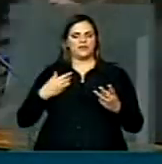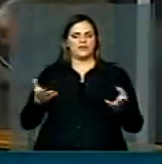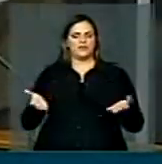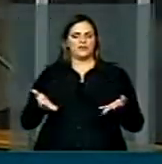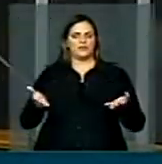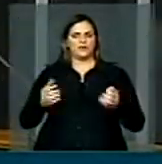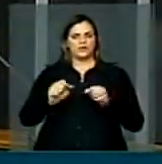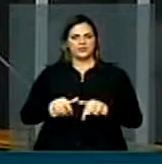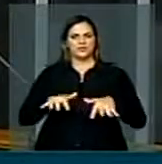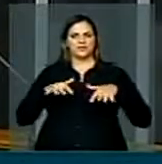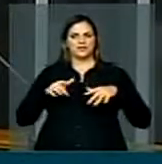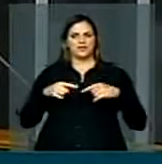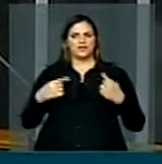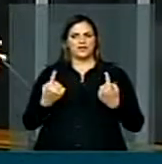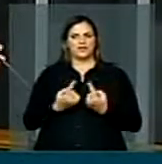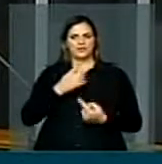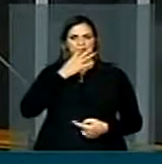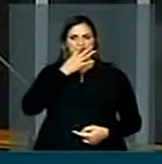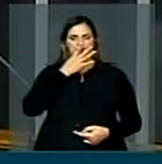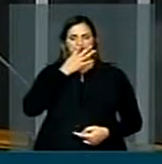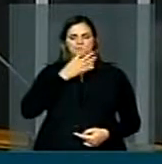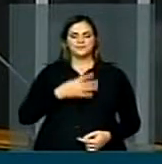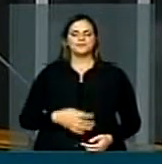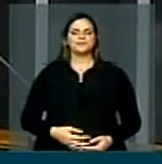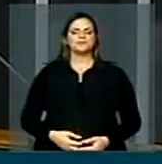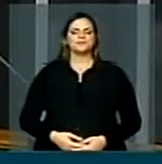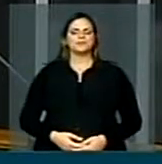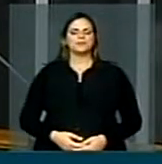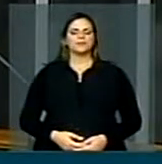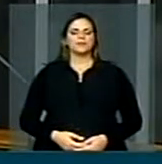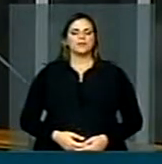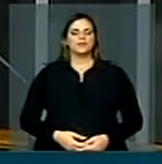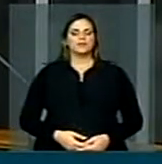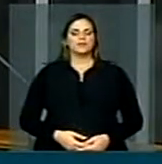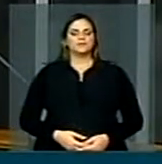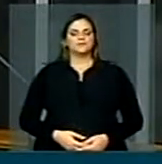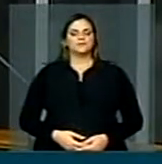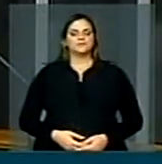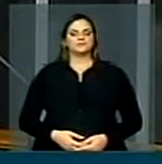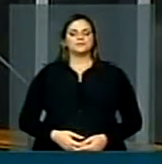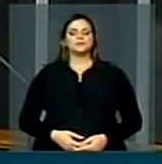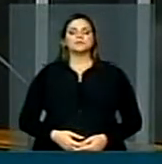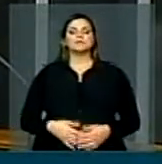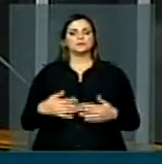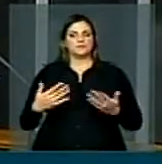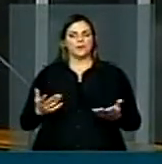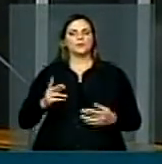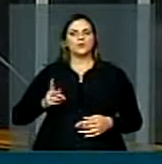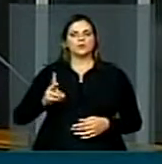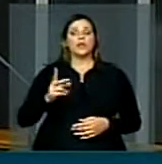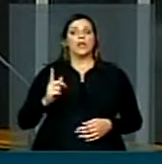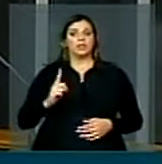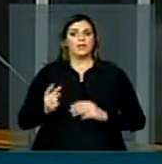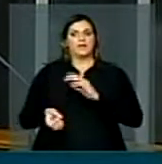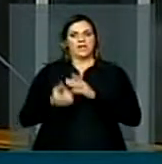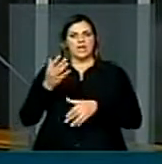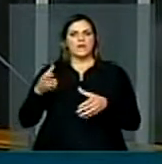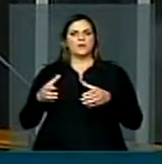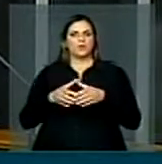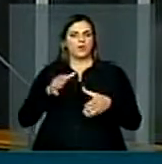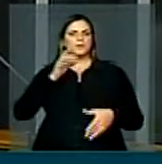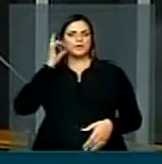prestigiar essa sessão desta Casa Legislativa. Mas, senhor presidente, como eu dizia, foi instalada, portanto, a Frente